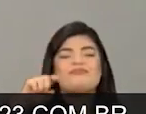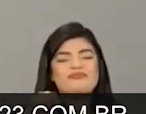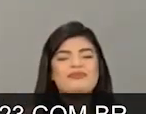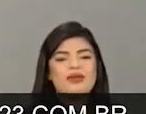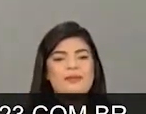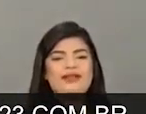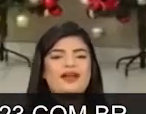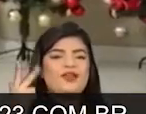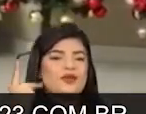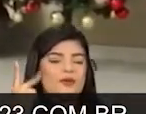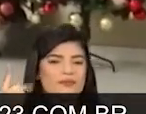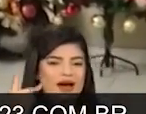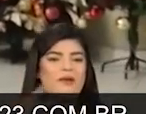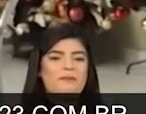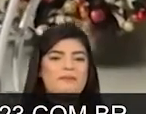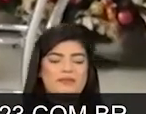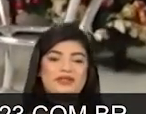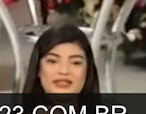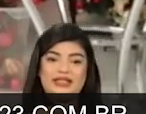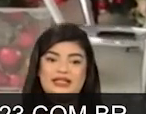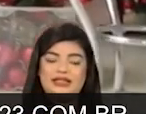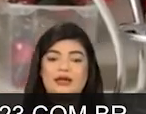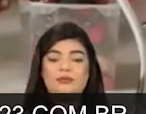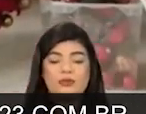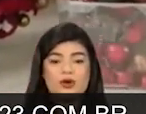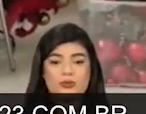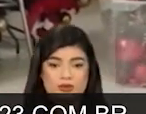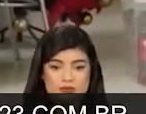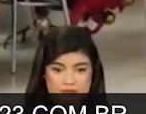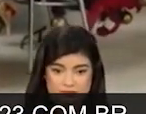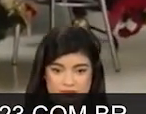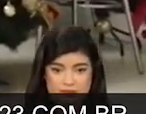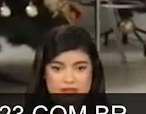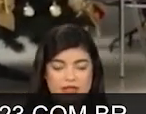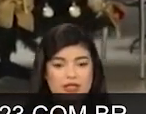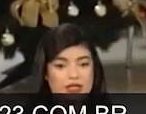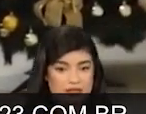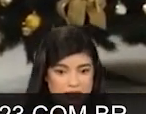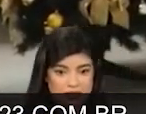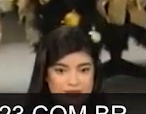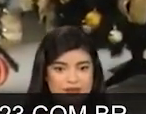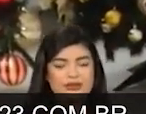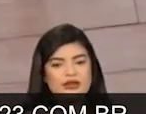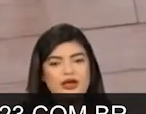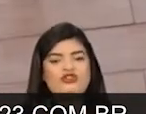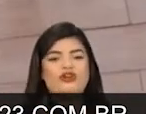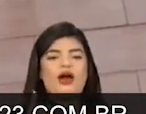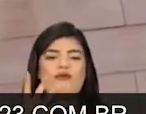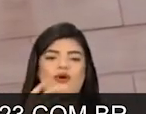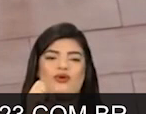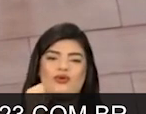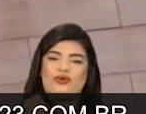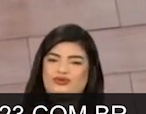as tradicionais. A Rede Rio Clarense de Combate ao Câncer, Carmen Prudente, está na cidade há 48 anos,